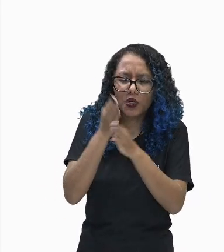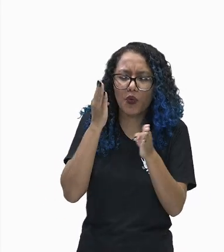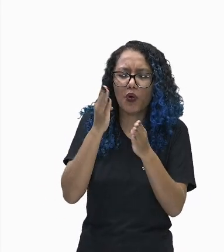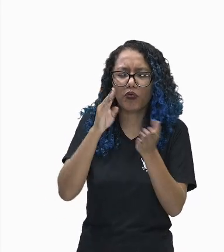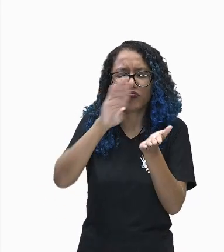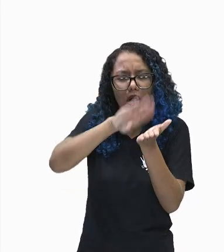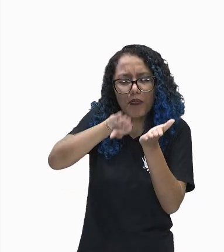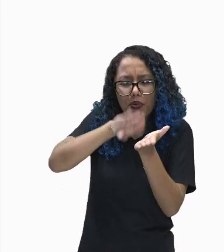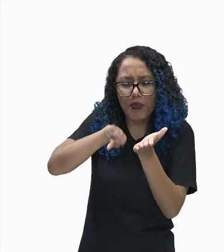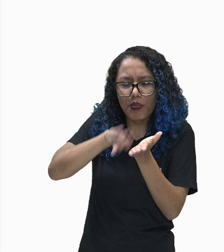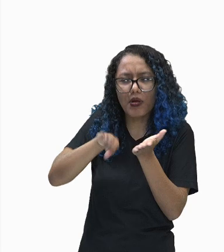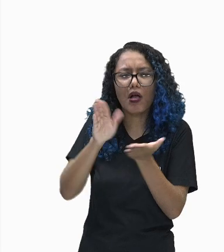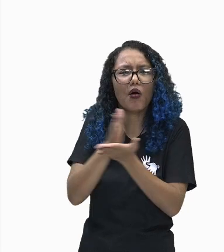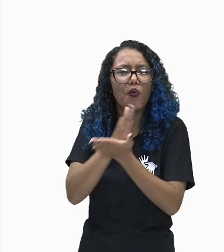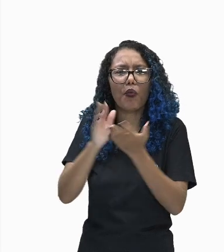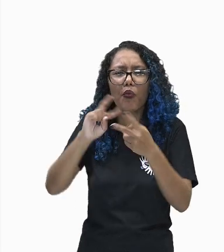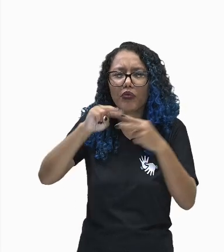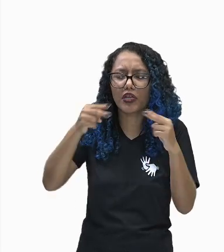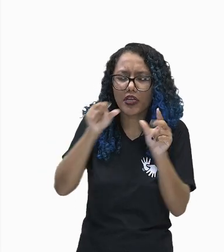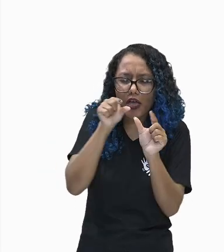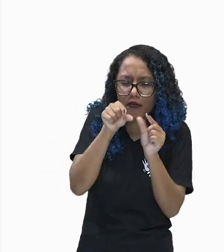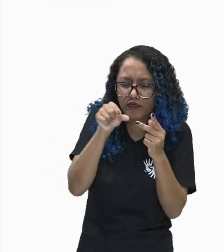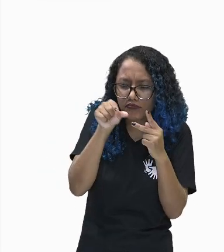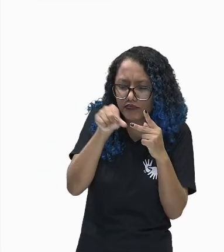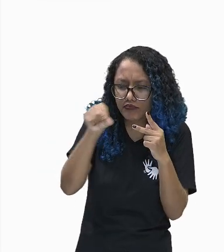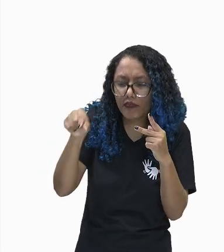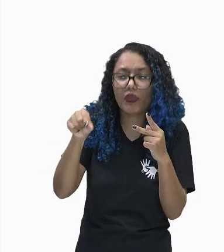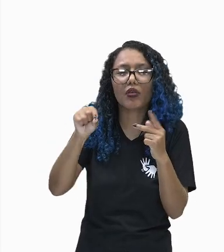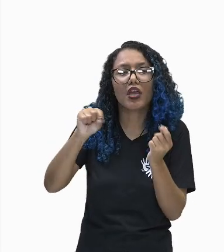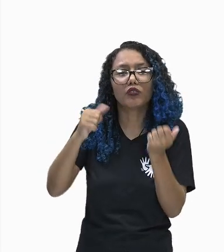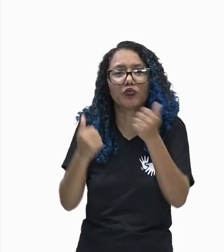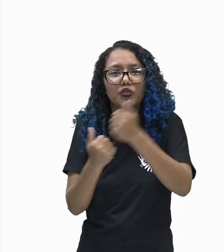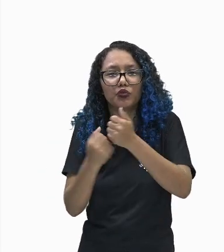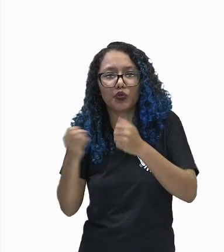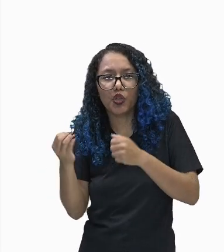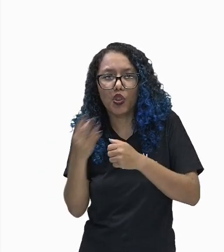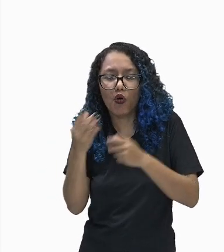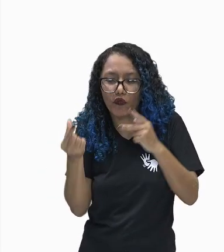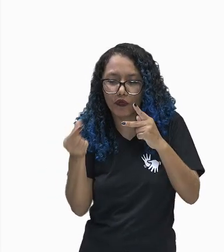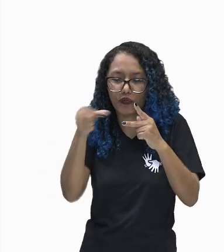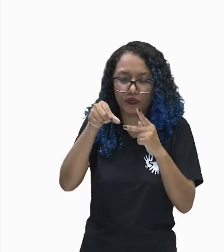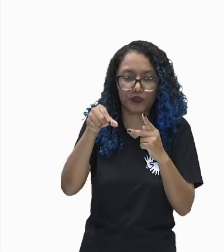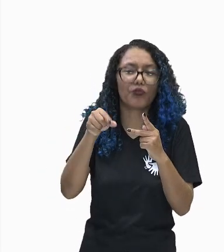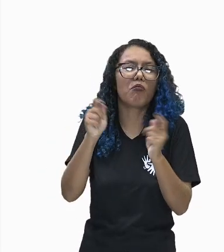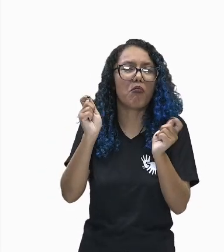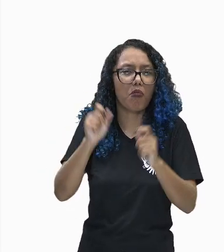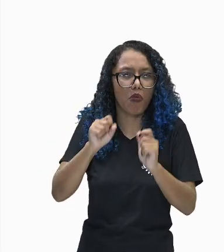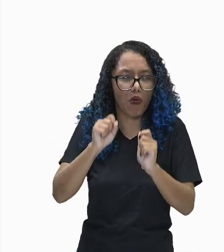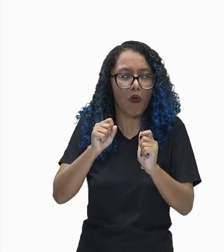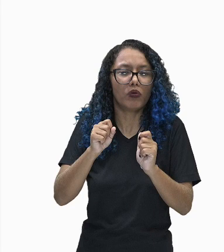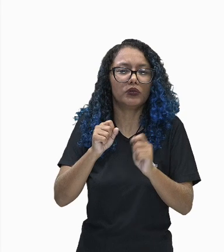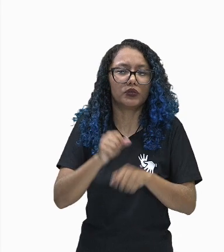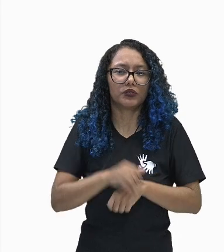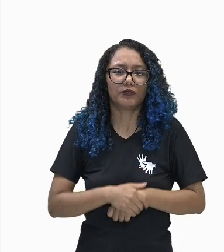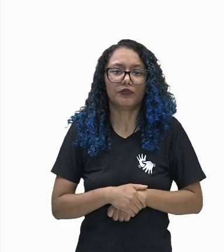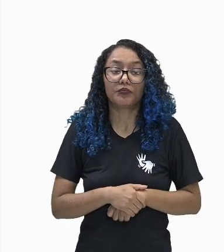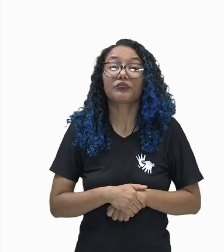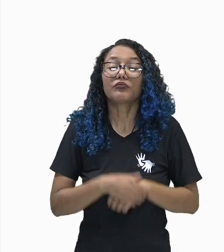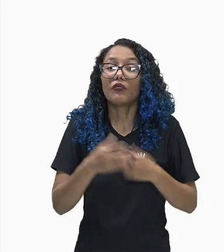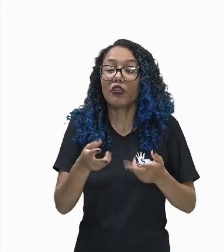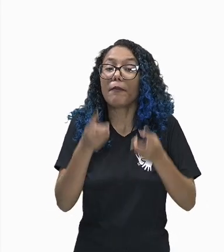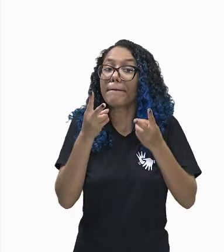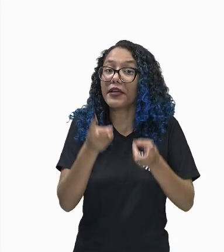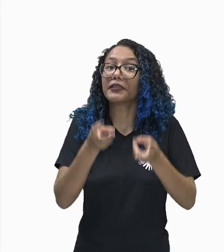um fragmento de DNA por um novo. E com isso, né, eles também perceberam que é